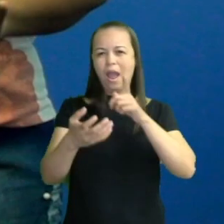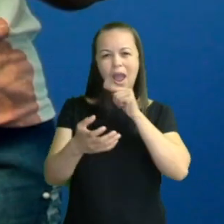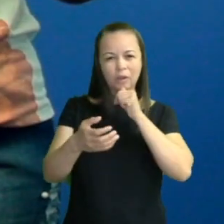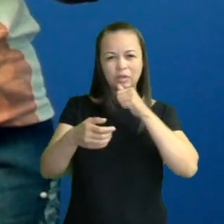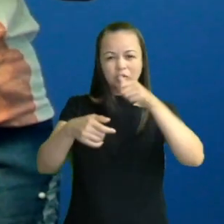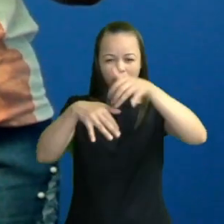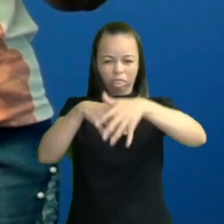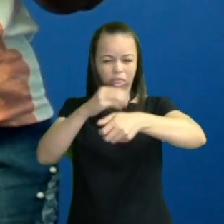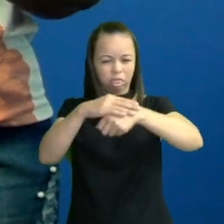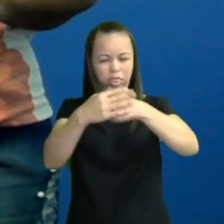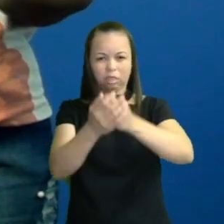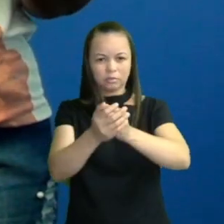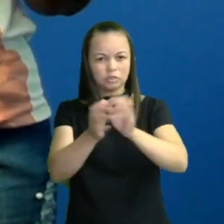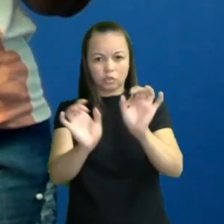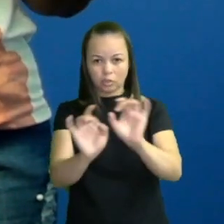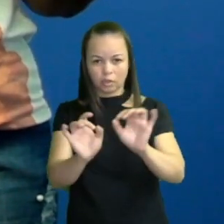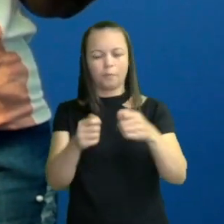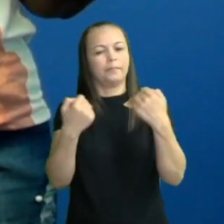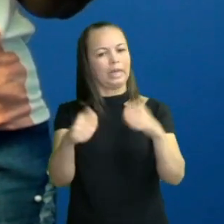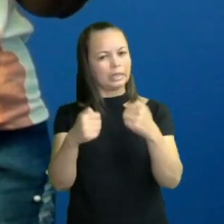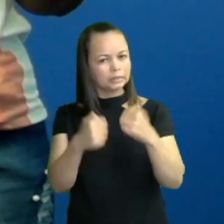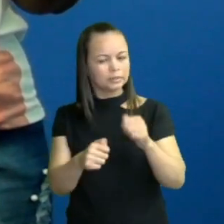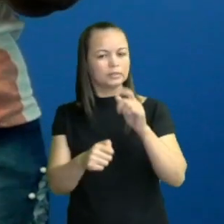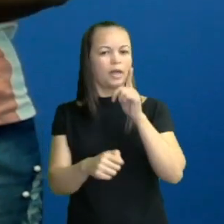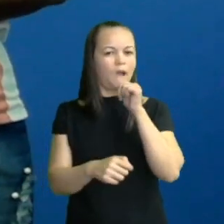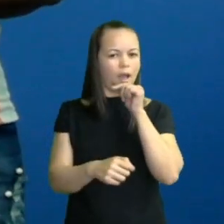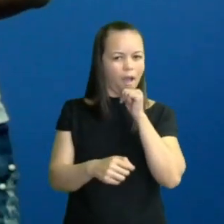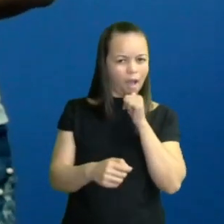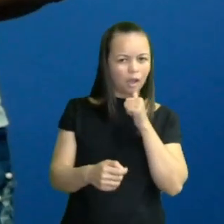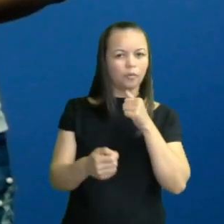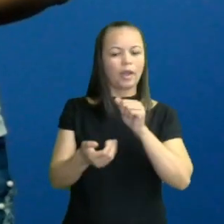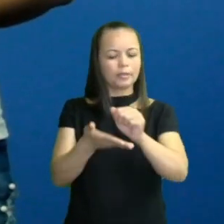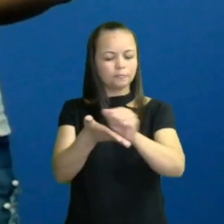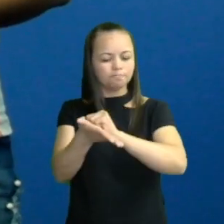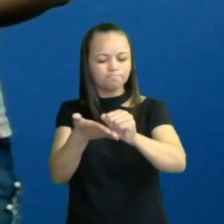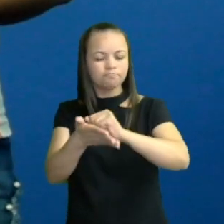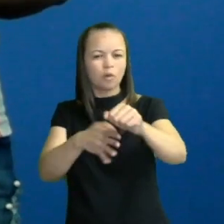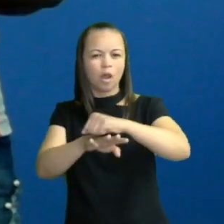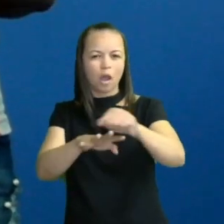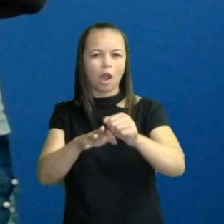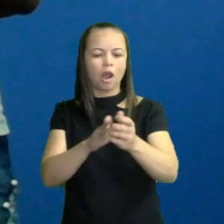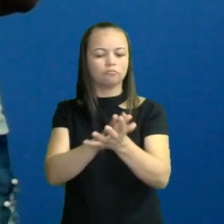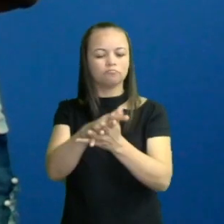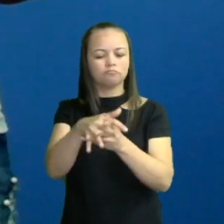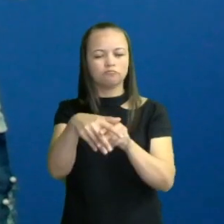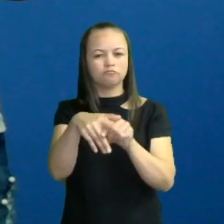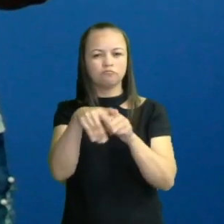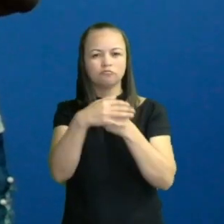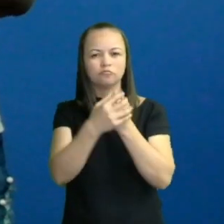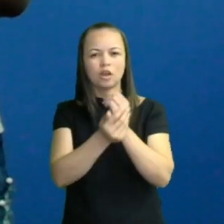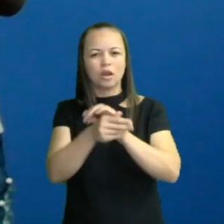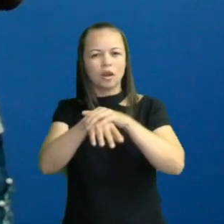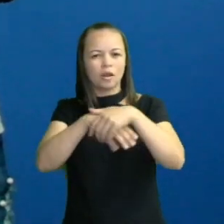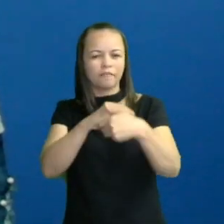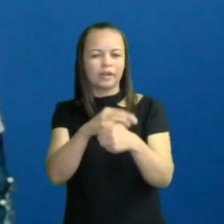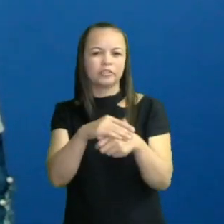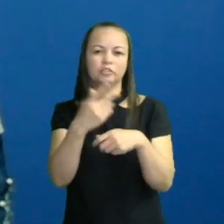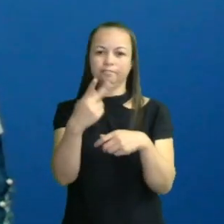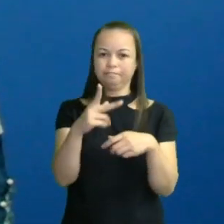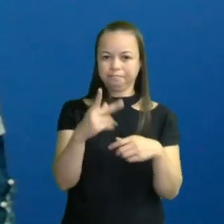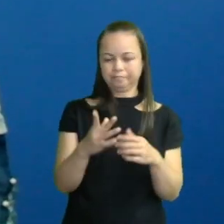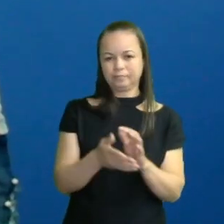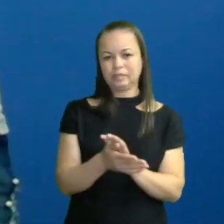É água e sabão. E tem a maneira correta de você fazer a lavagem das suas mãos,